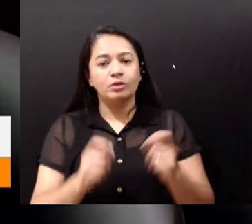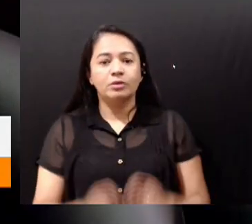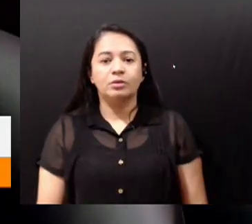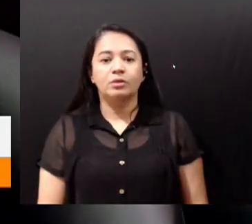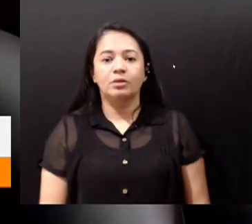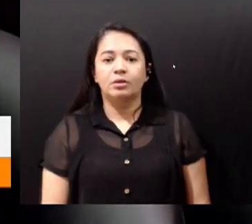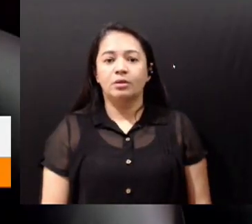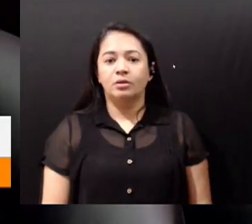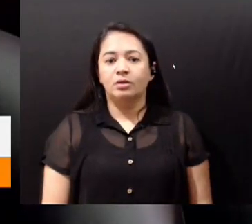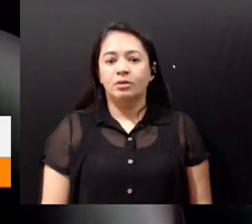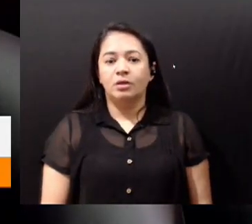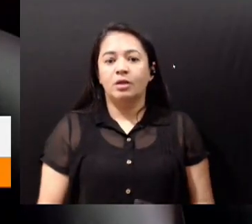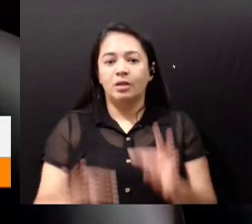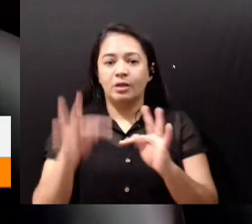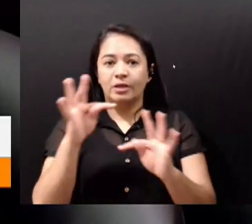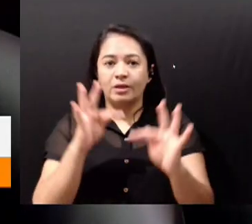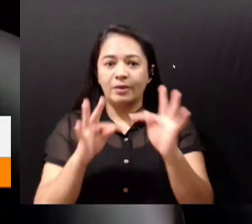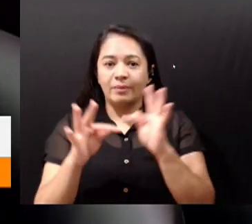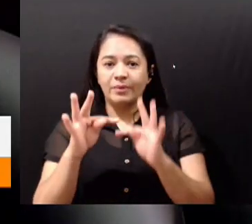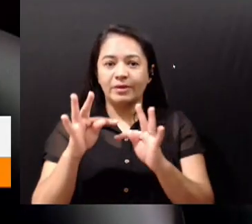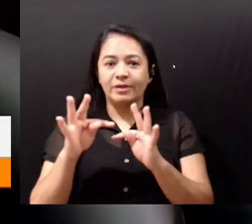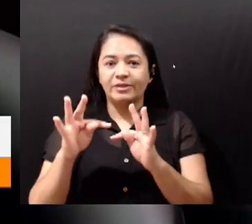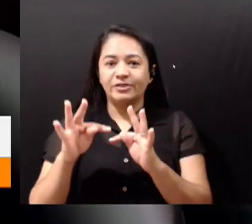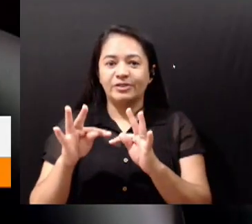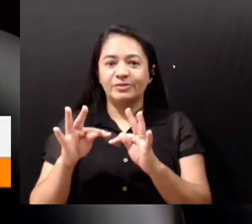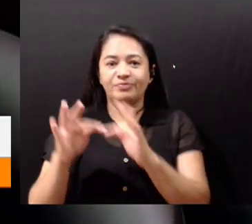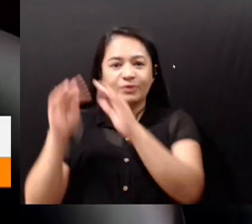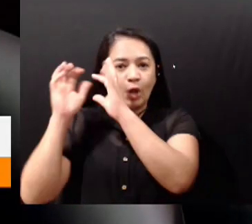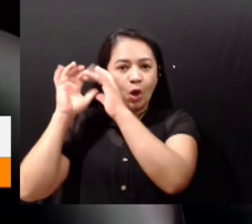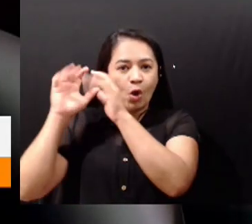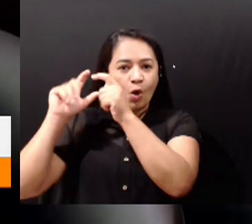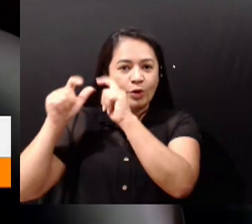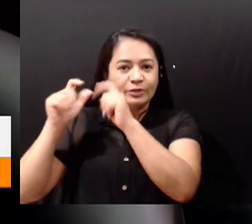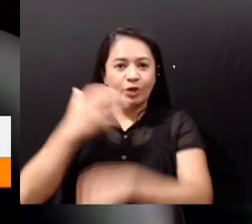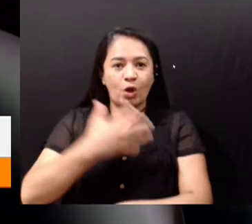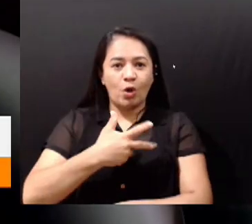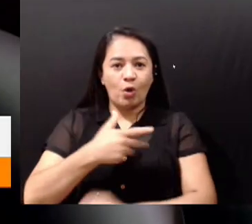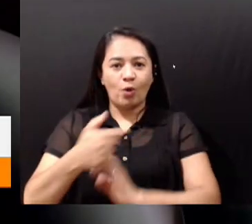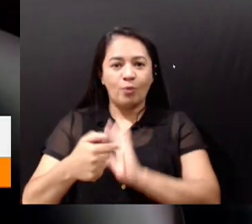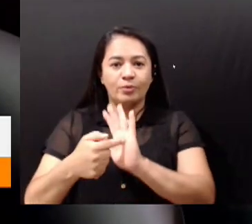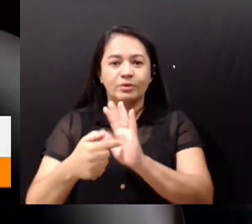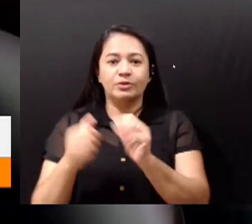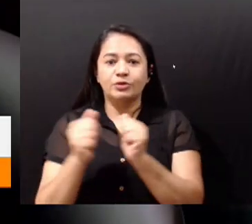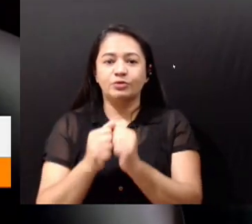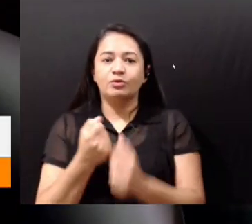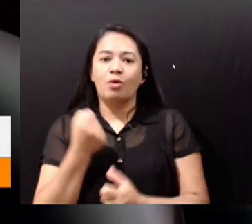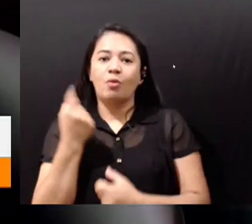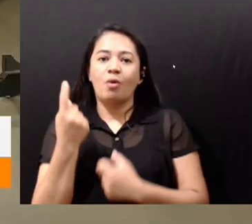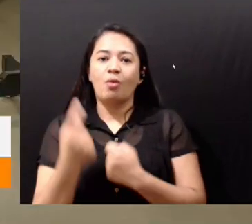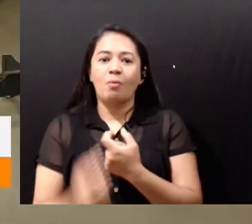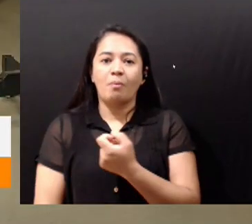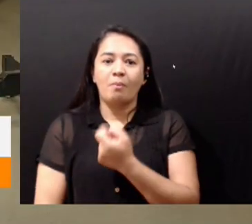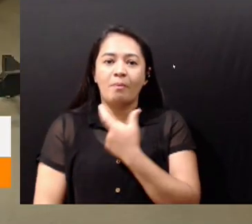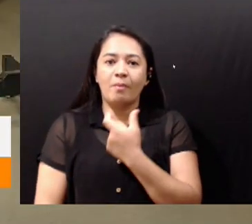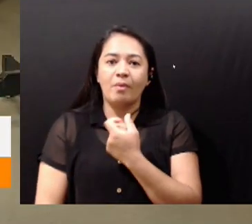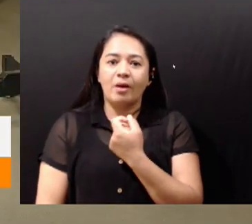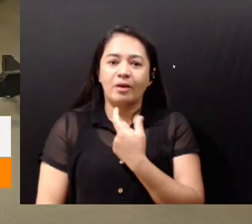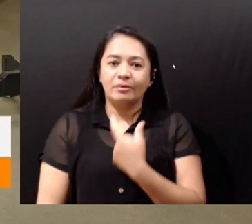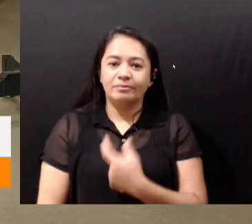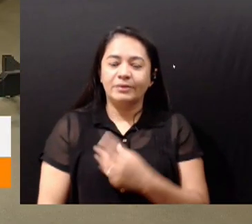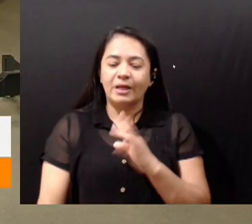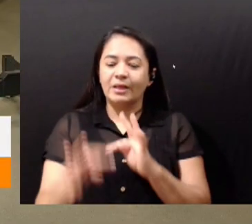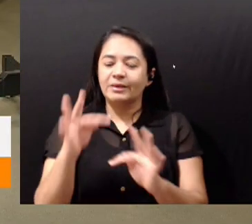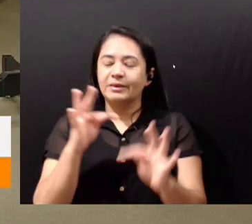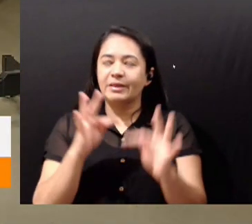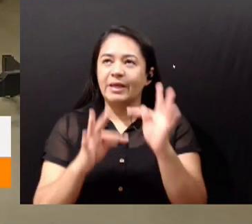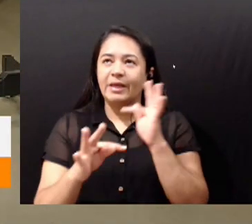terapia cognitivo-comportamental junto com algumas medicações. Quando precisa, né? A